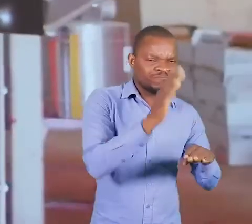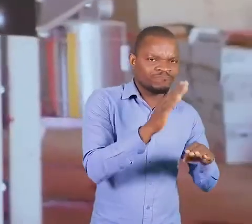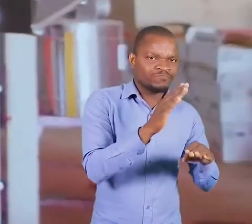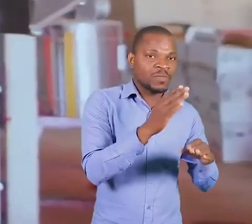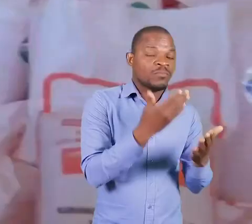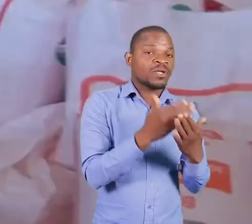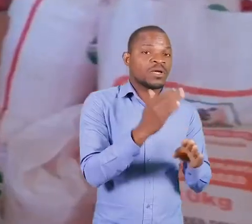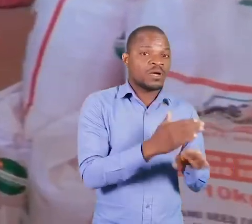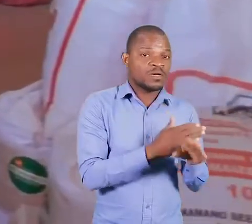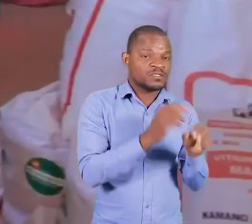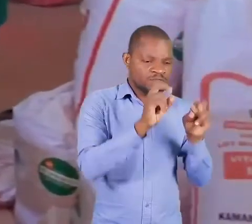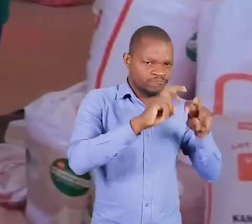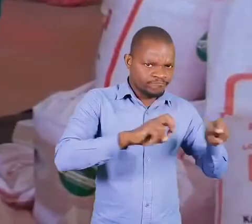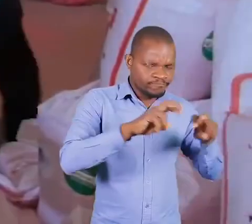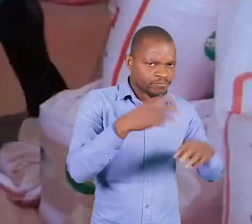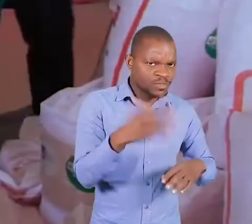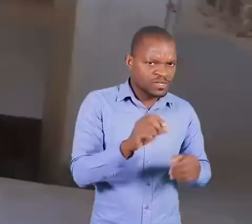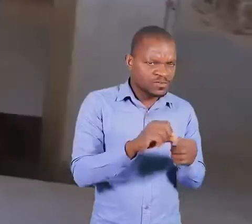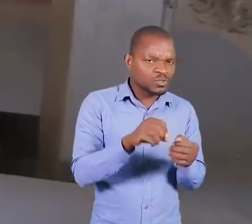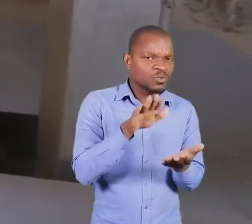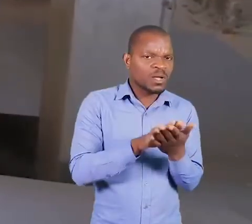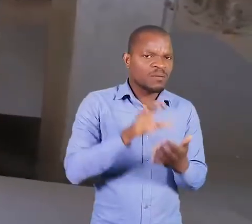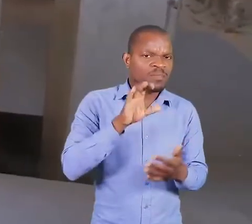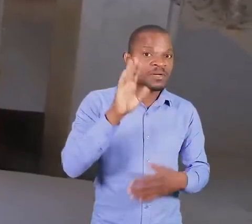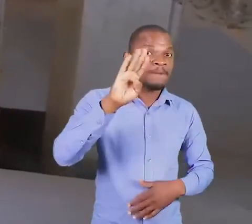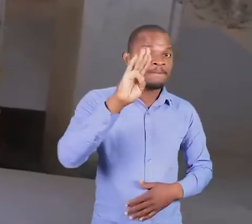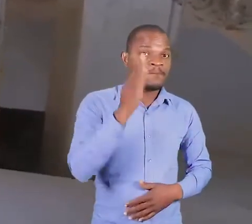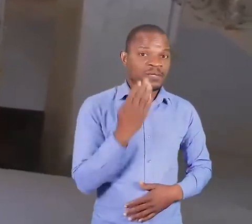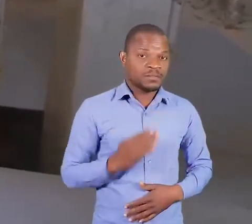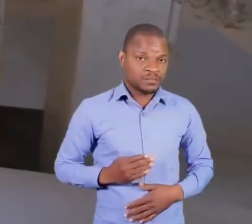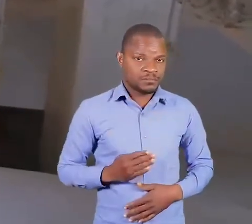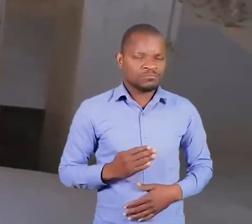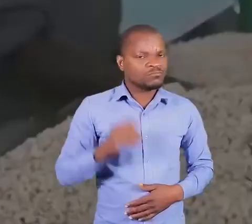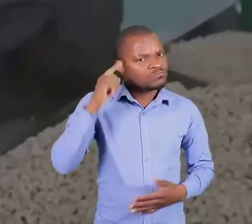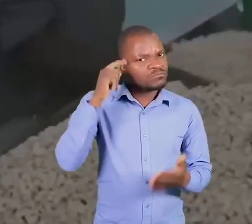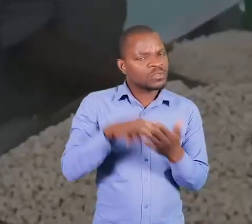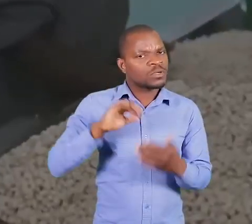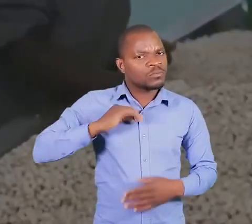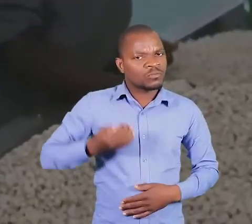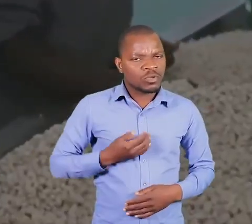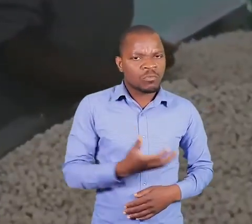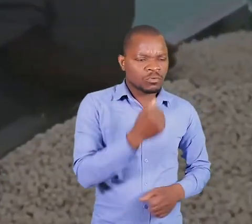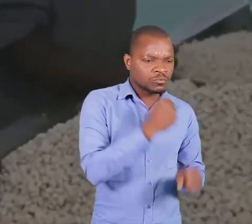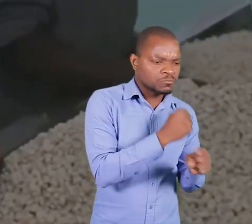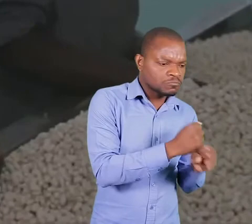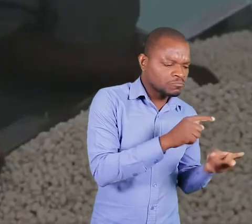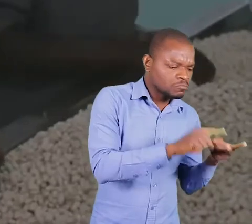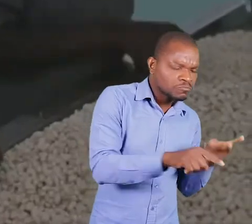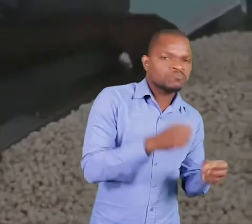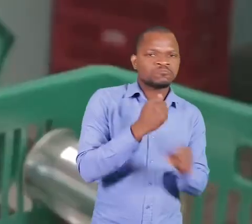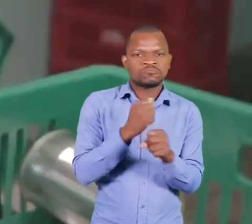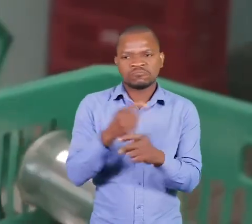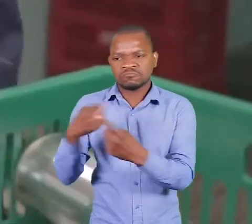produtivas. Afinal, de acordo com uma pesquisa realizada no Brasil, entre outros, a mulher tende a ser uma profissional